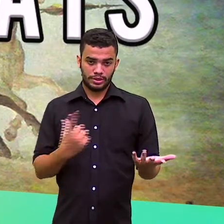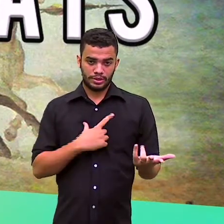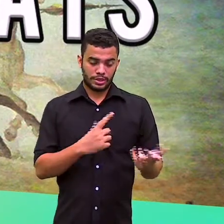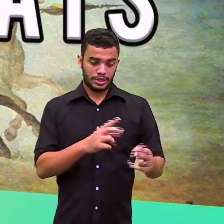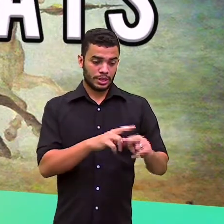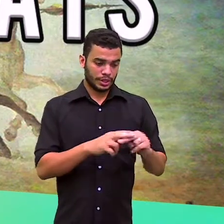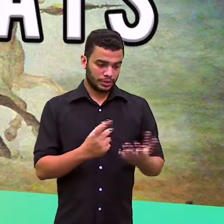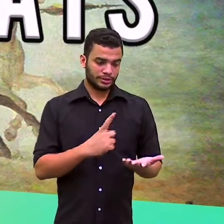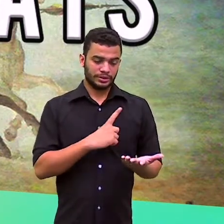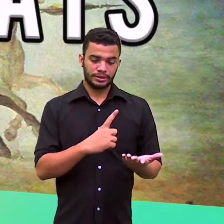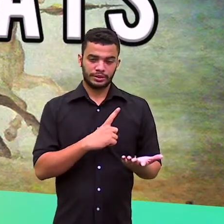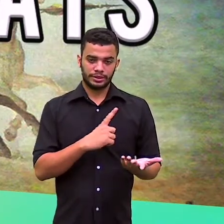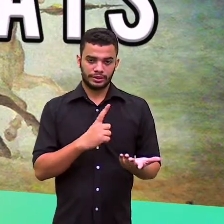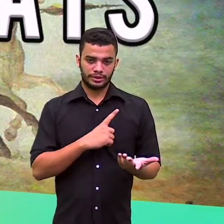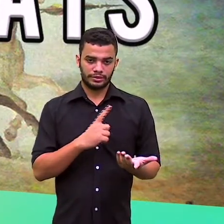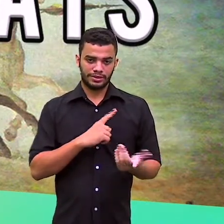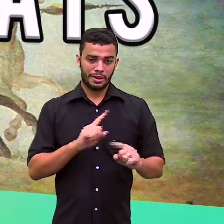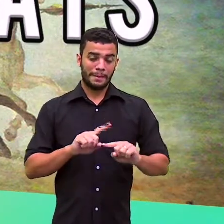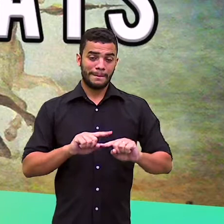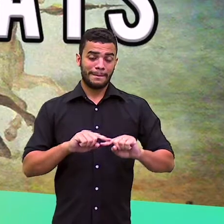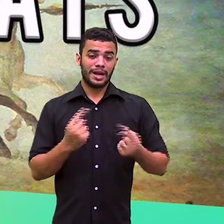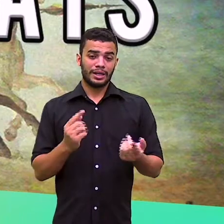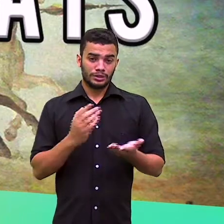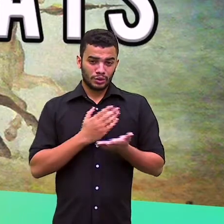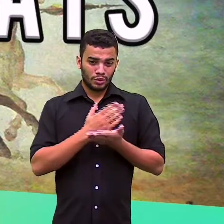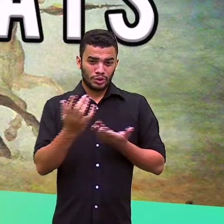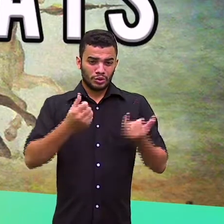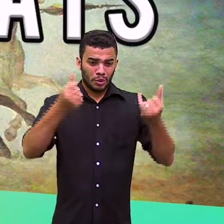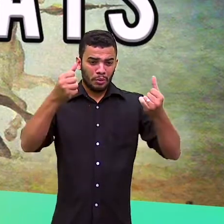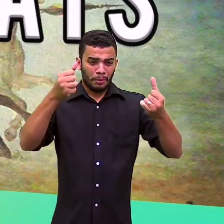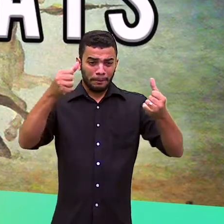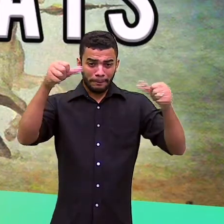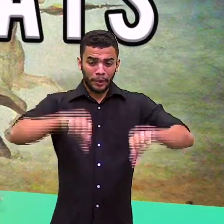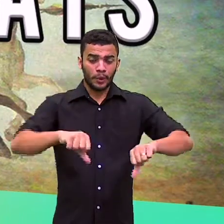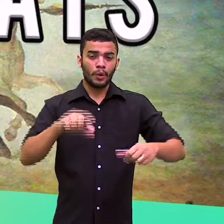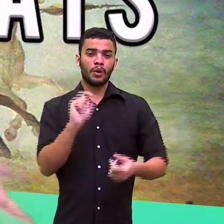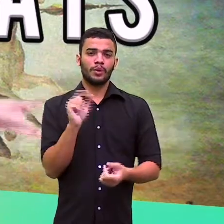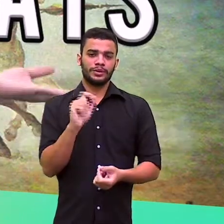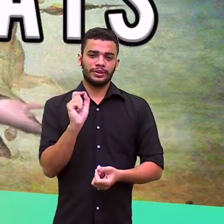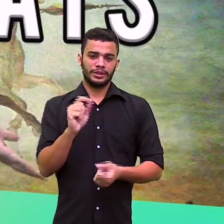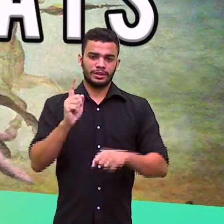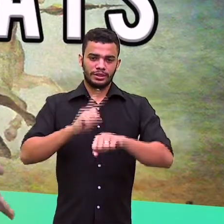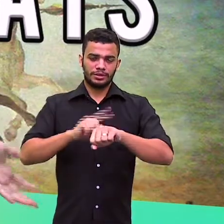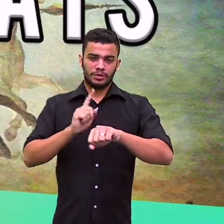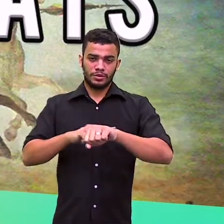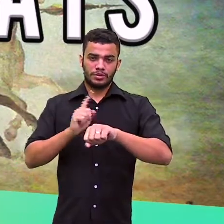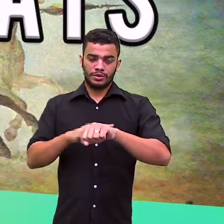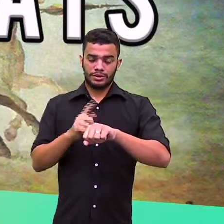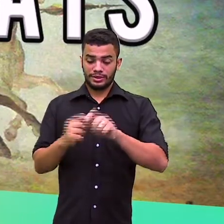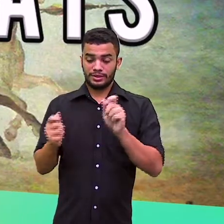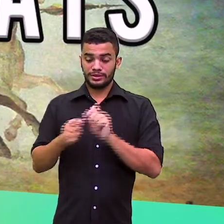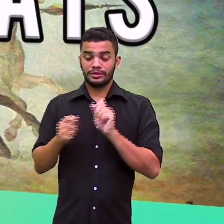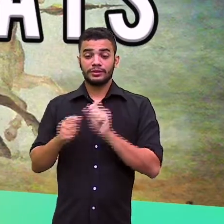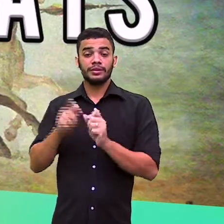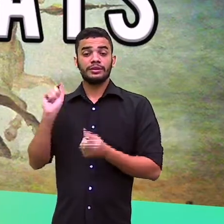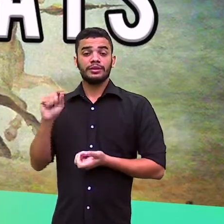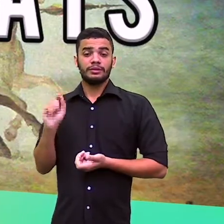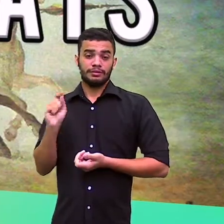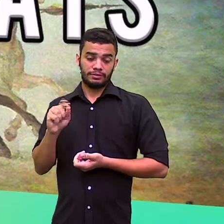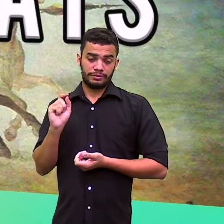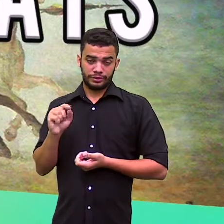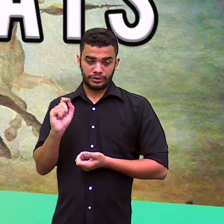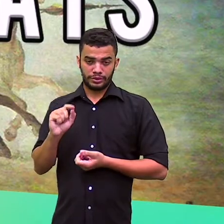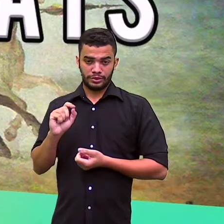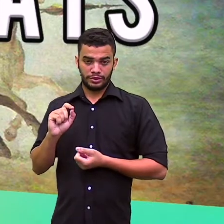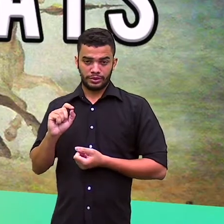estabilização geral com o golpe da maioridade. Ai, Andresa, golpe da maioridade? Você acabou de falar que Dom Pedro II era